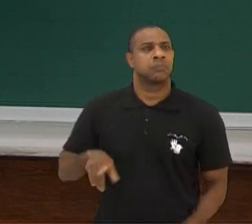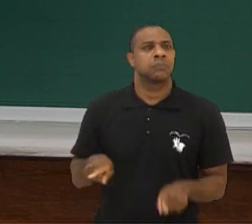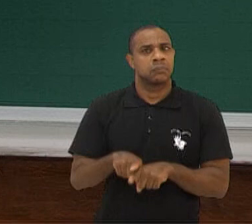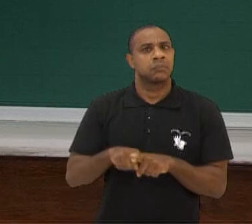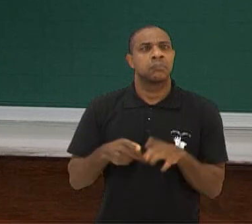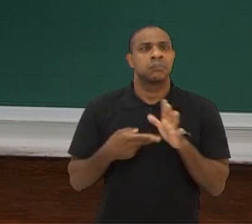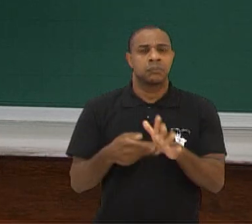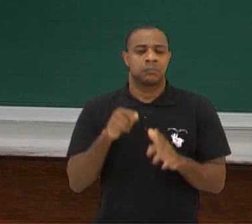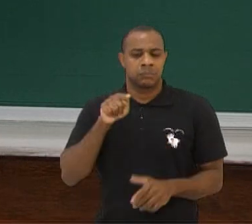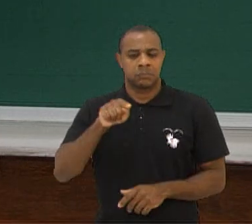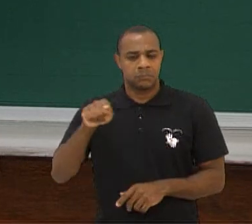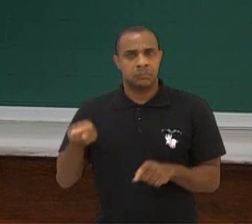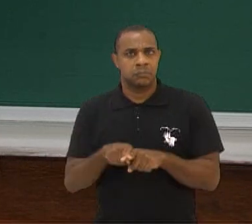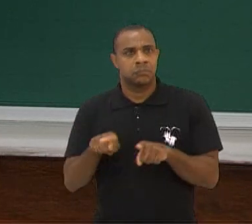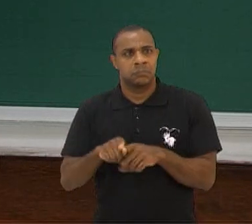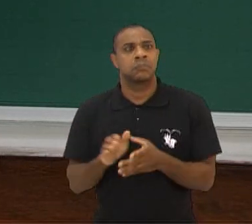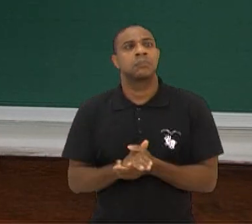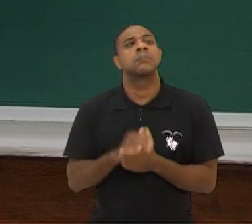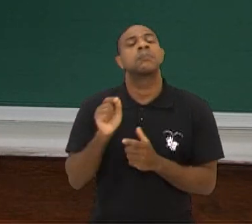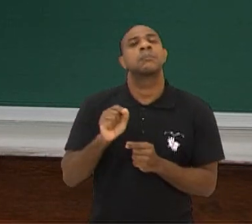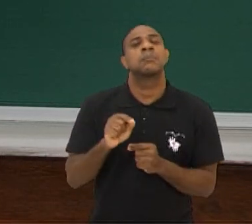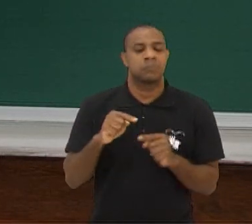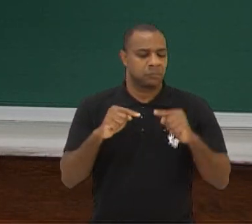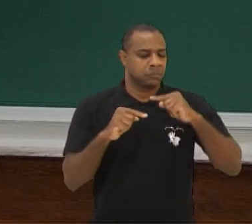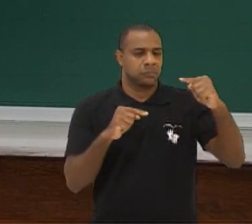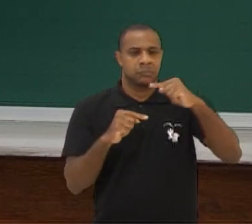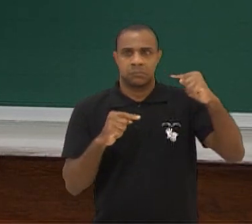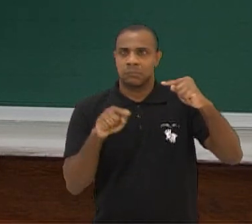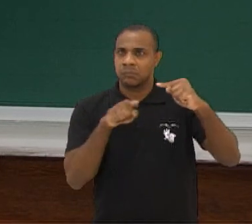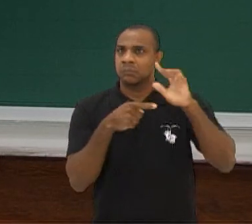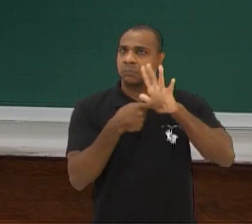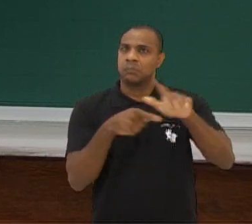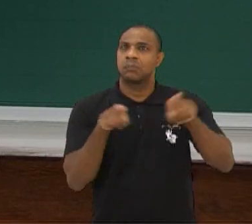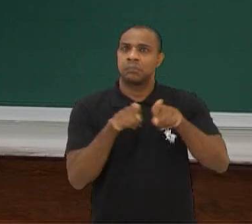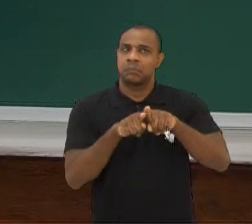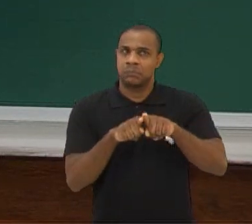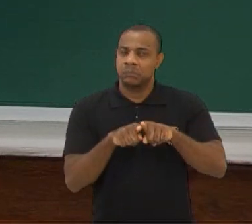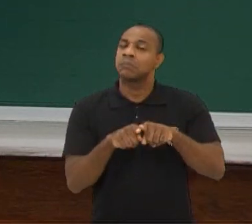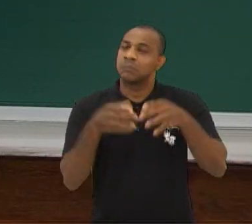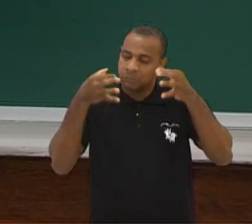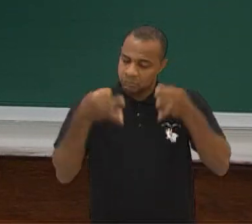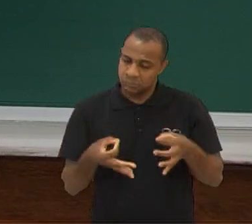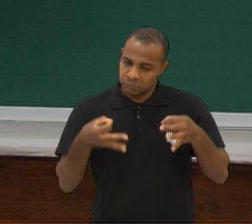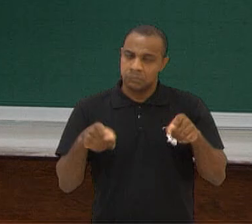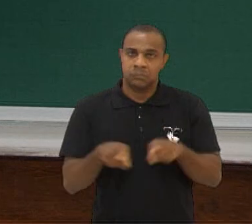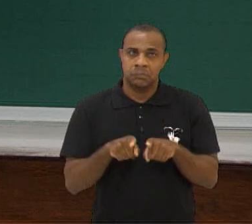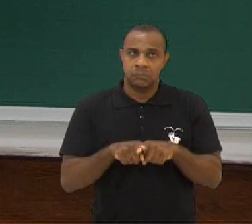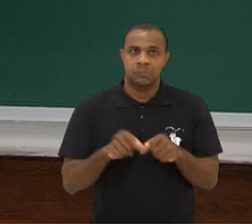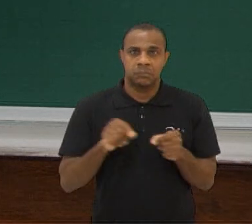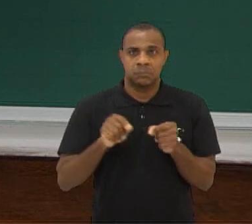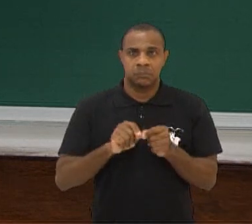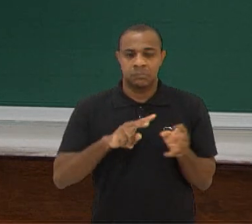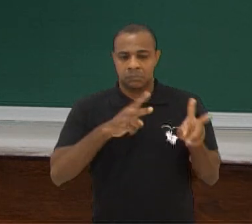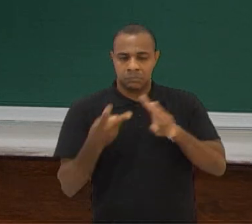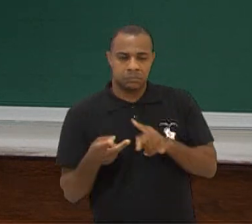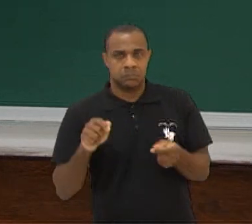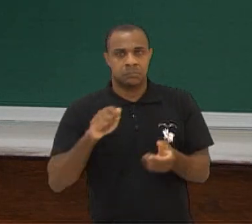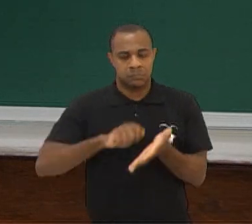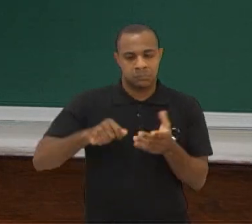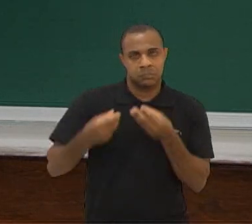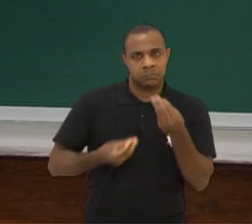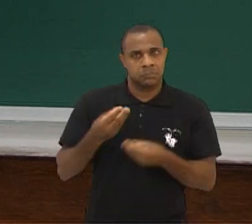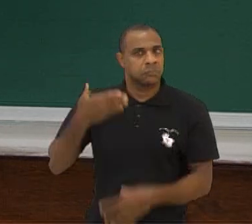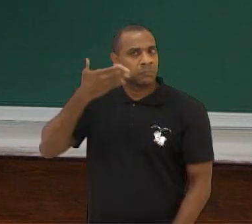dois pontos e, na outra linha, parágrafo e travessão, que também são pontuações adequadas para a gente fazer essa transcrição do discurso